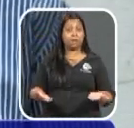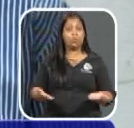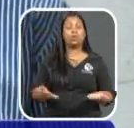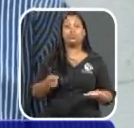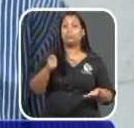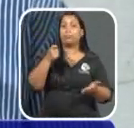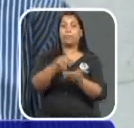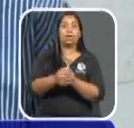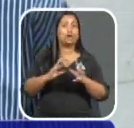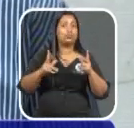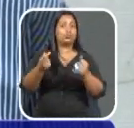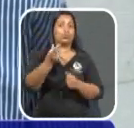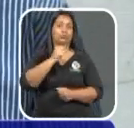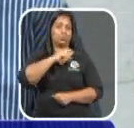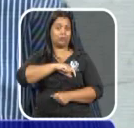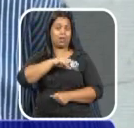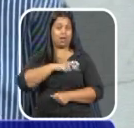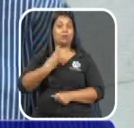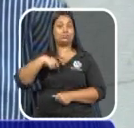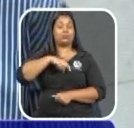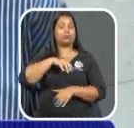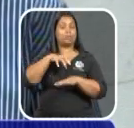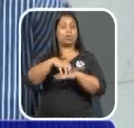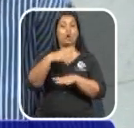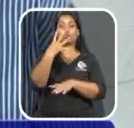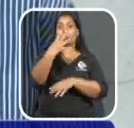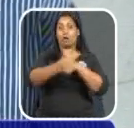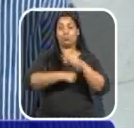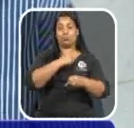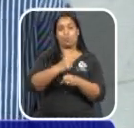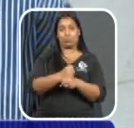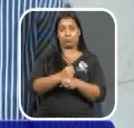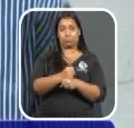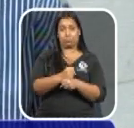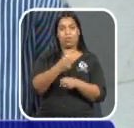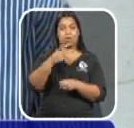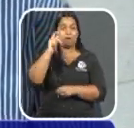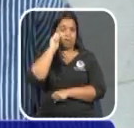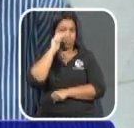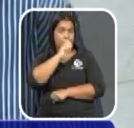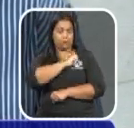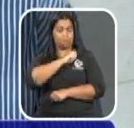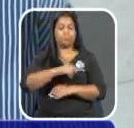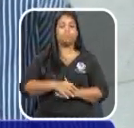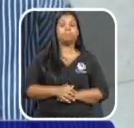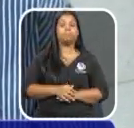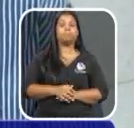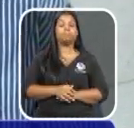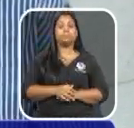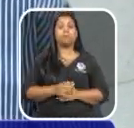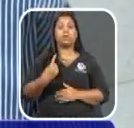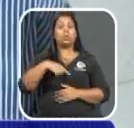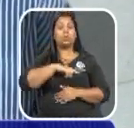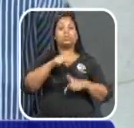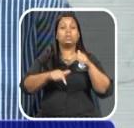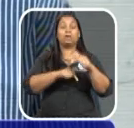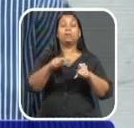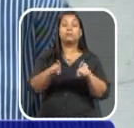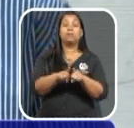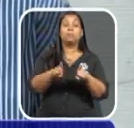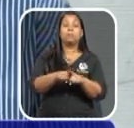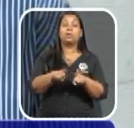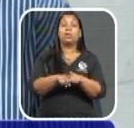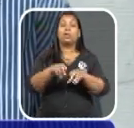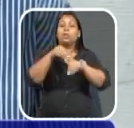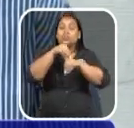já pagaria todo o salário do nosso gabinete durante os 4 anos de mandato ao município de São José do Rio Preto. Nós trabalhamos também com as